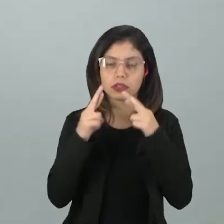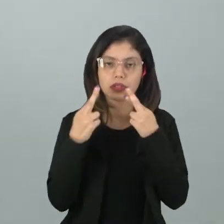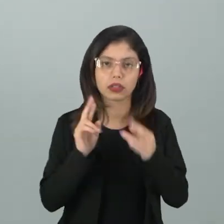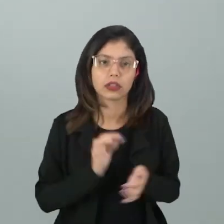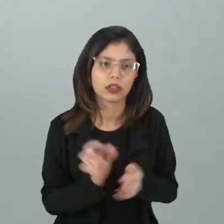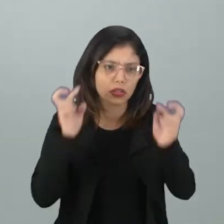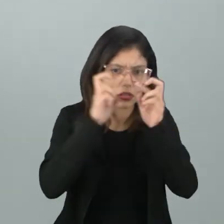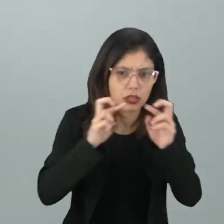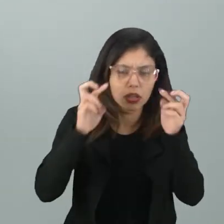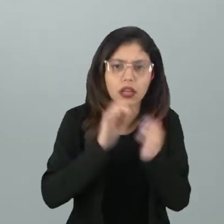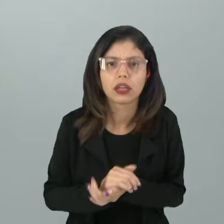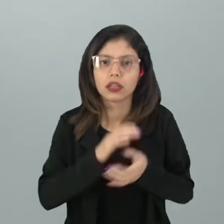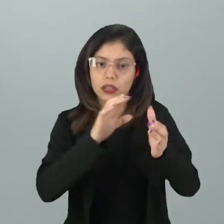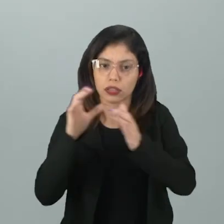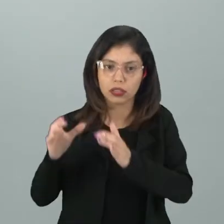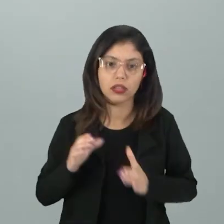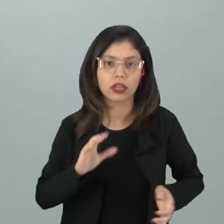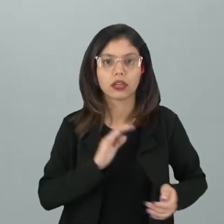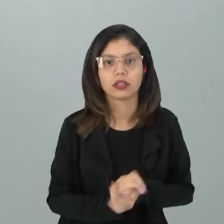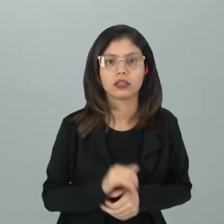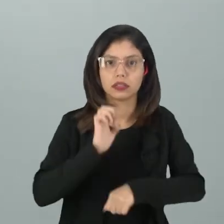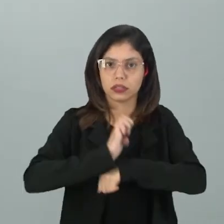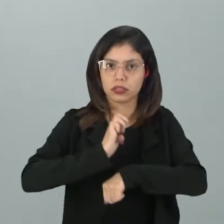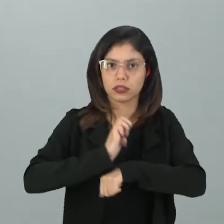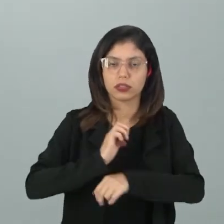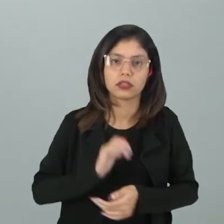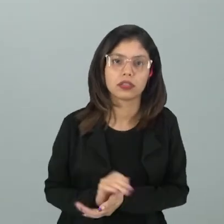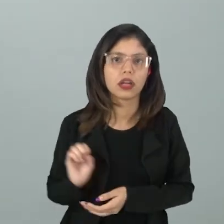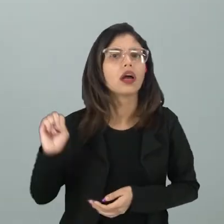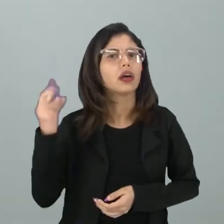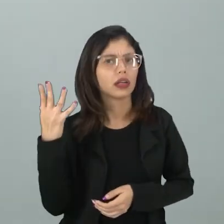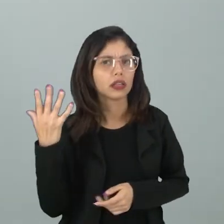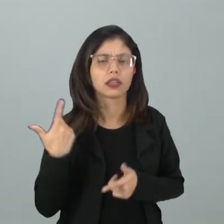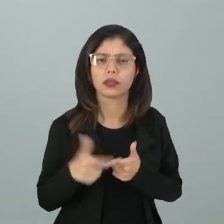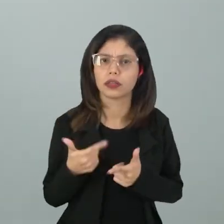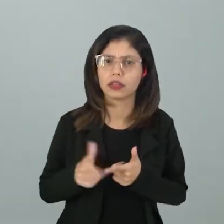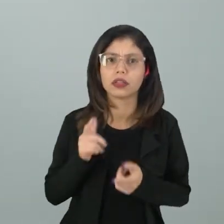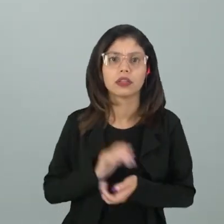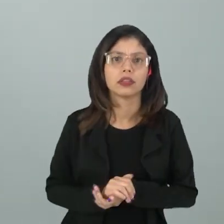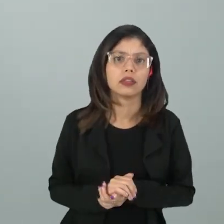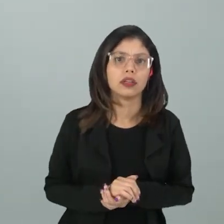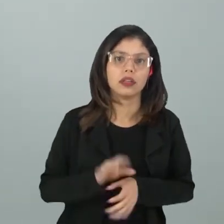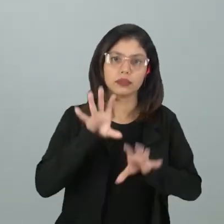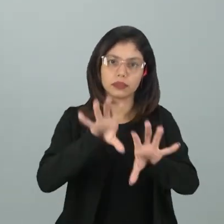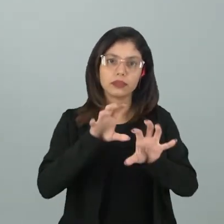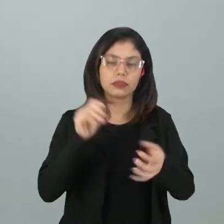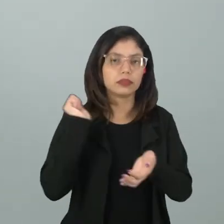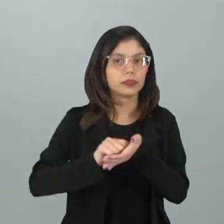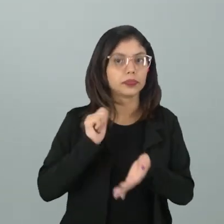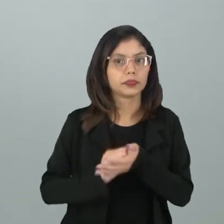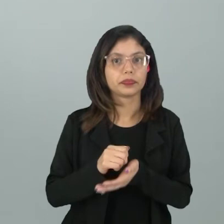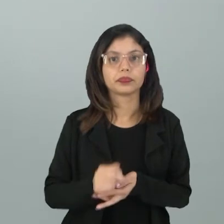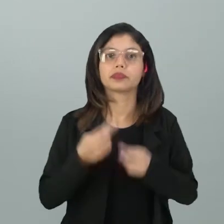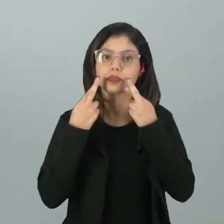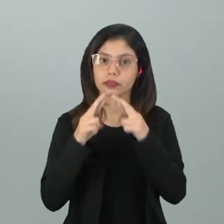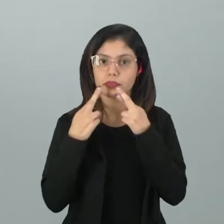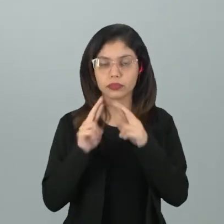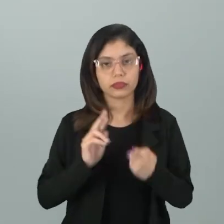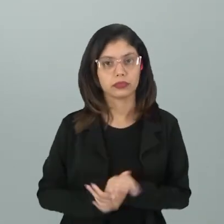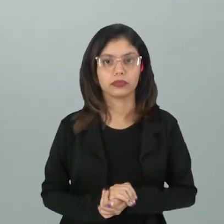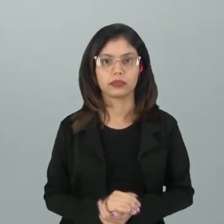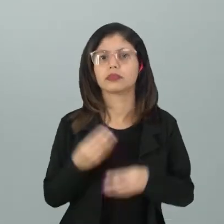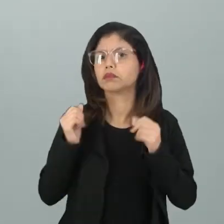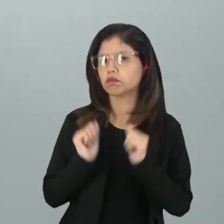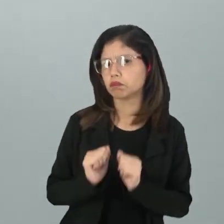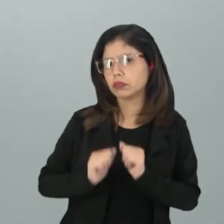assim no bairro, na cidade, no estado de vocês, o que mais causa incômodo. Em cima disso, escrevam uma carta de reclamação para